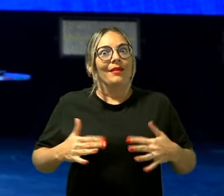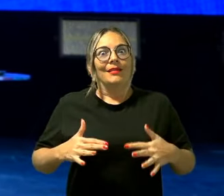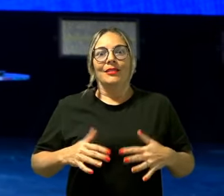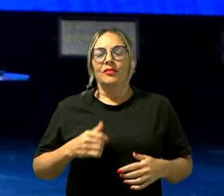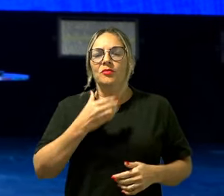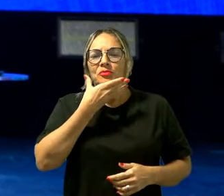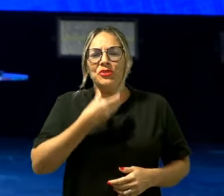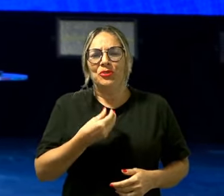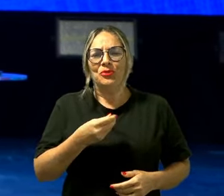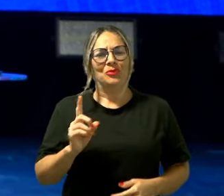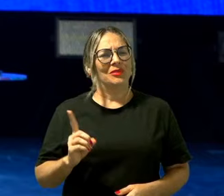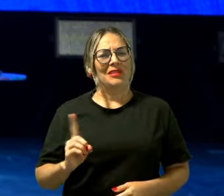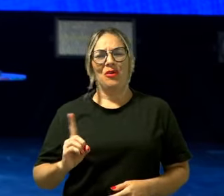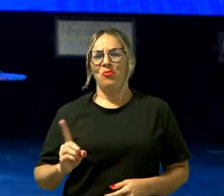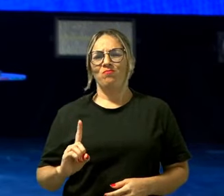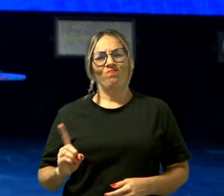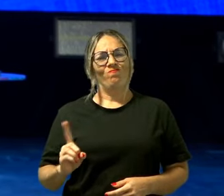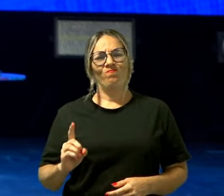dar ruim.